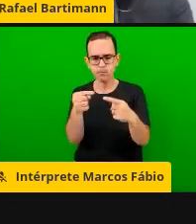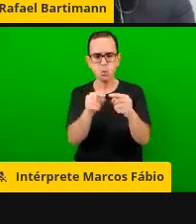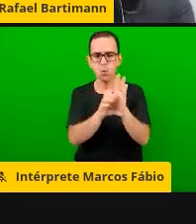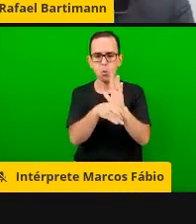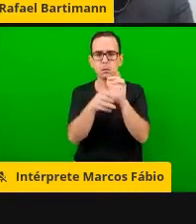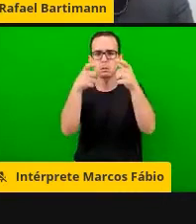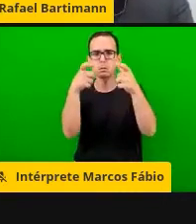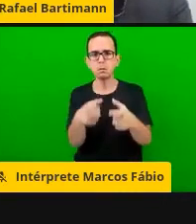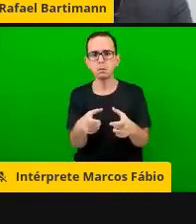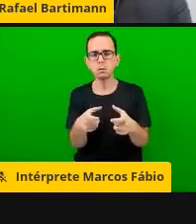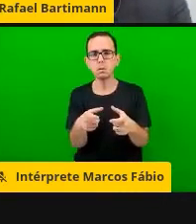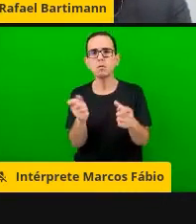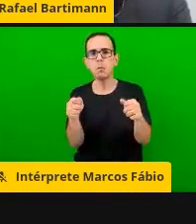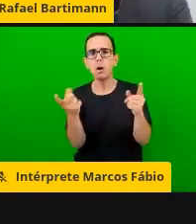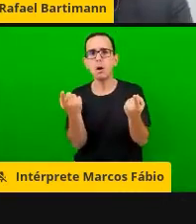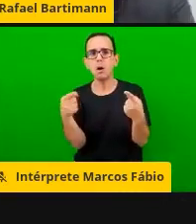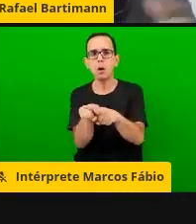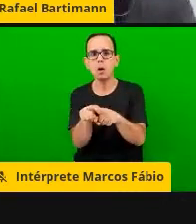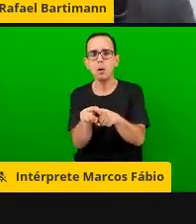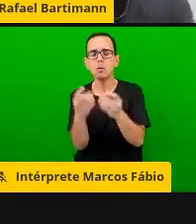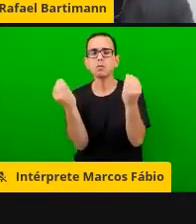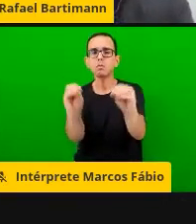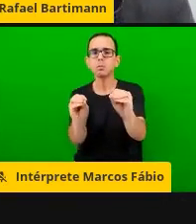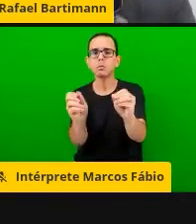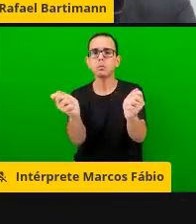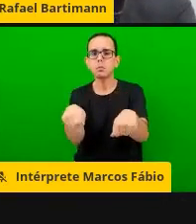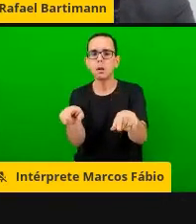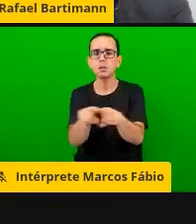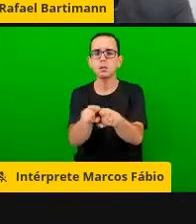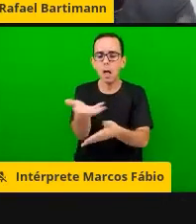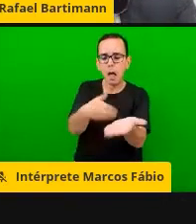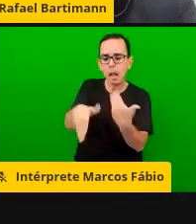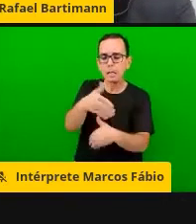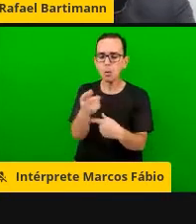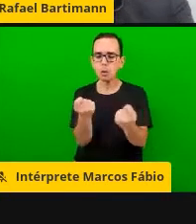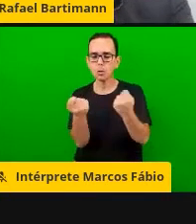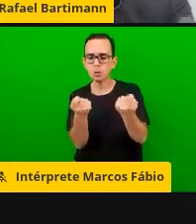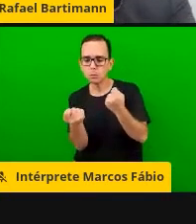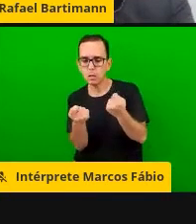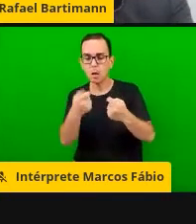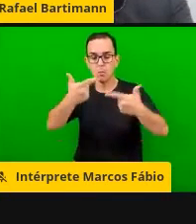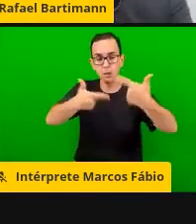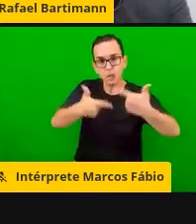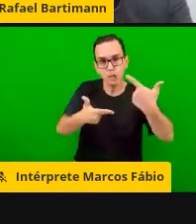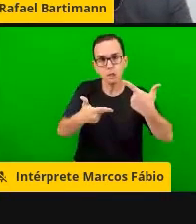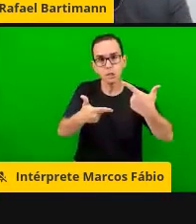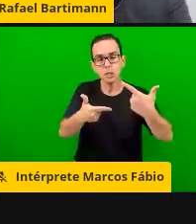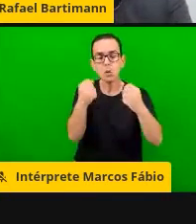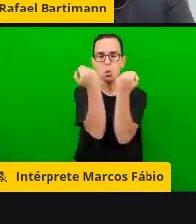é postulada, por exemplo, a partir da geografia crítica, das suas relações com a economia, com a política, com a